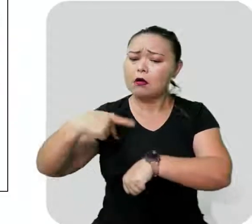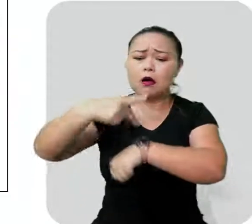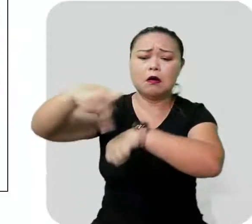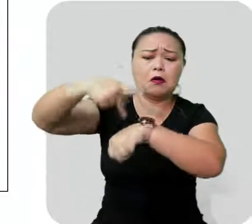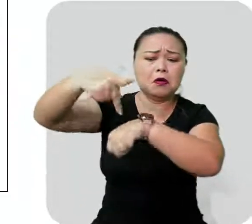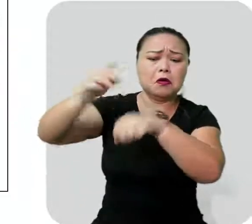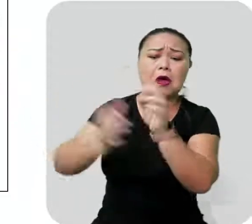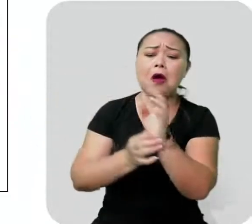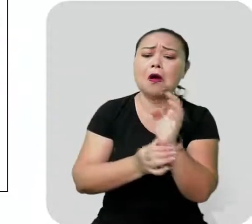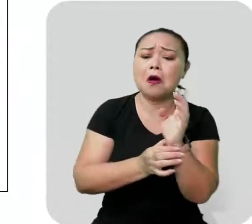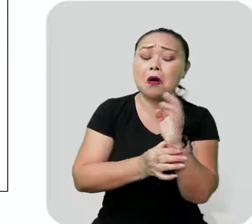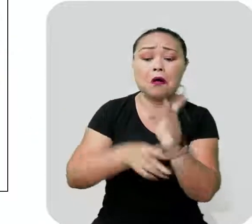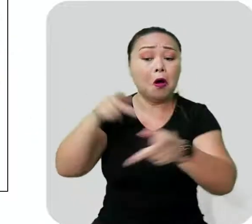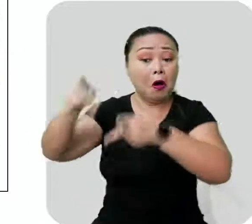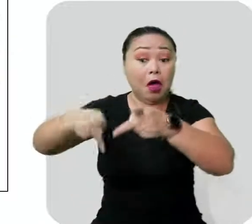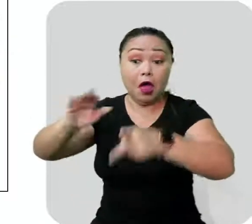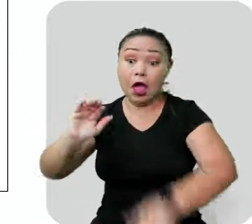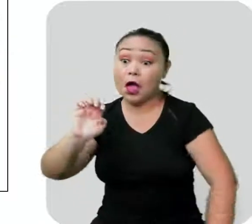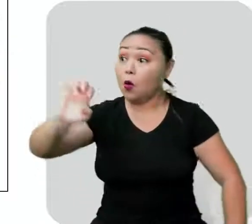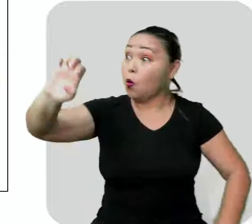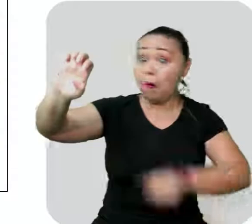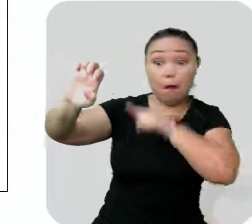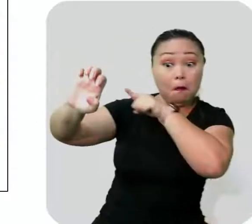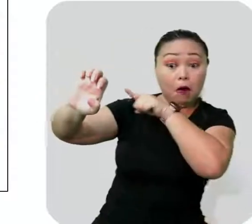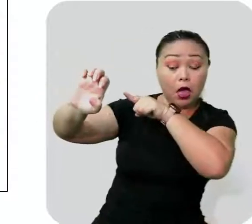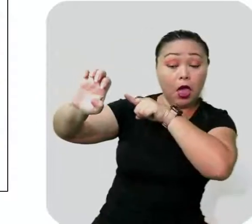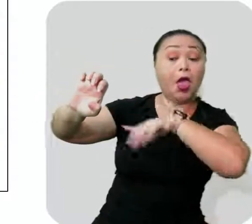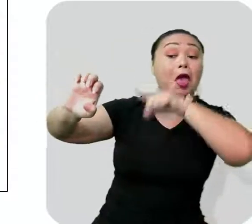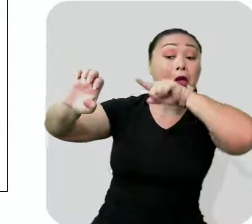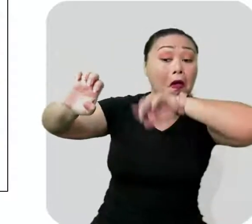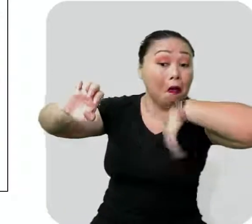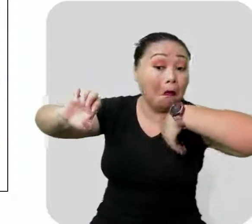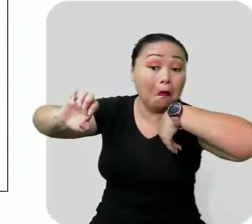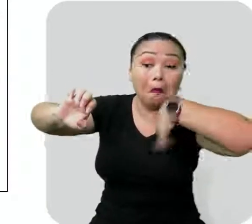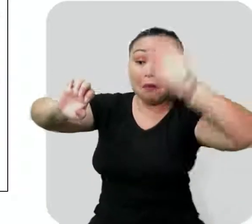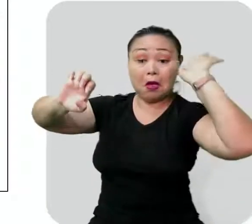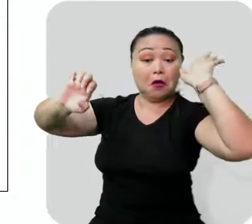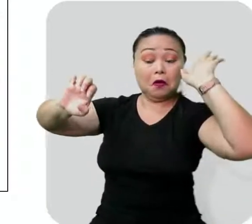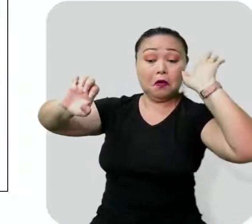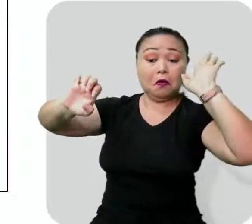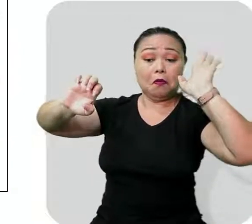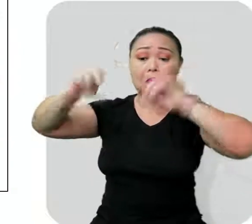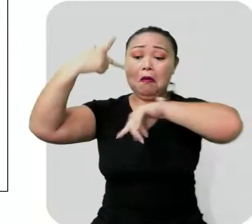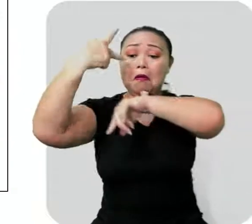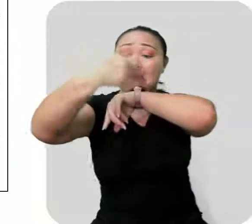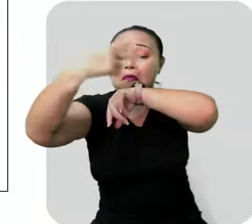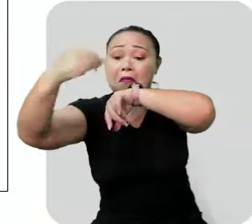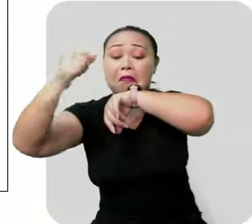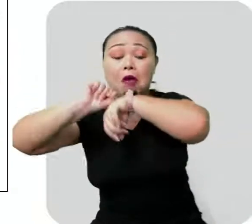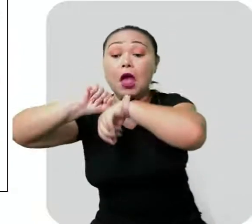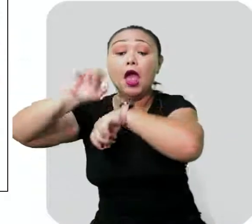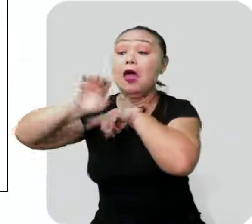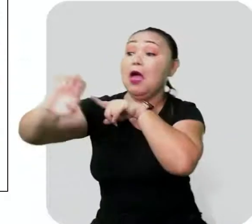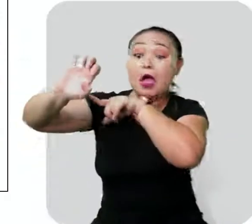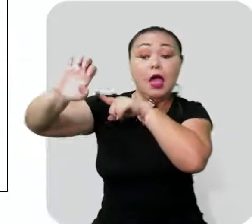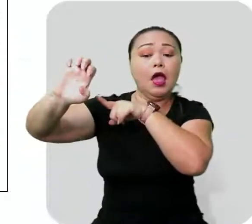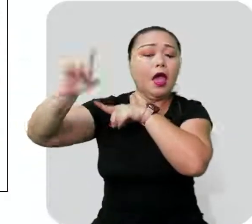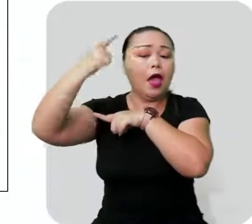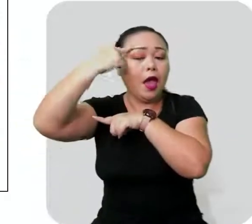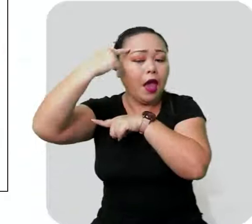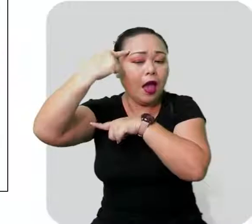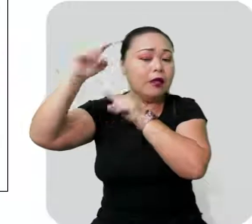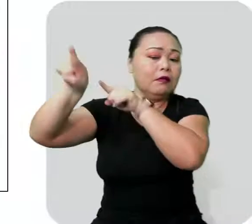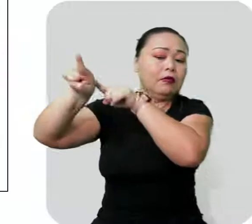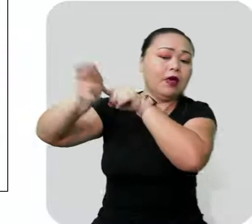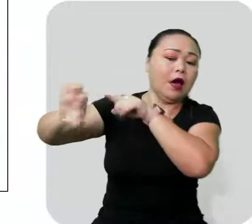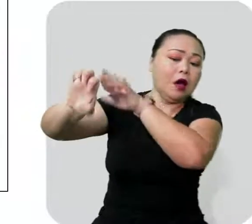dizer que a civilização europeia era superior é ali se achavam é bom que